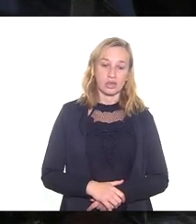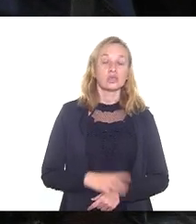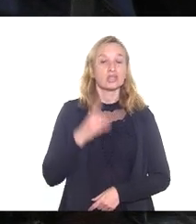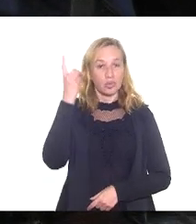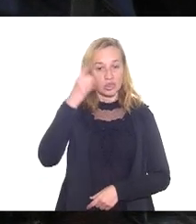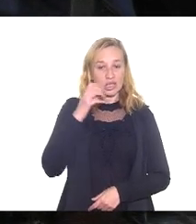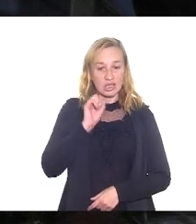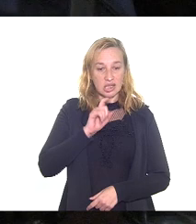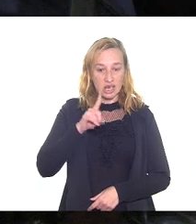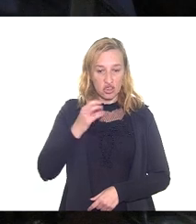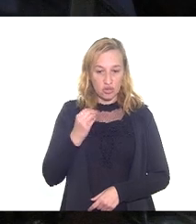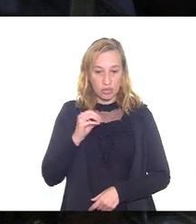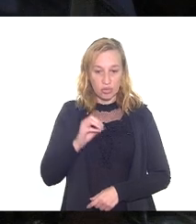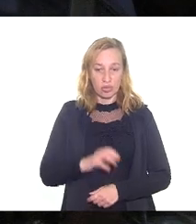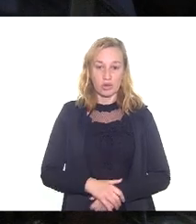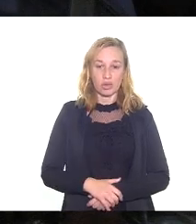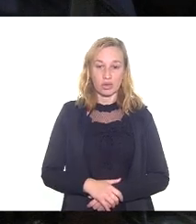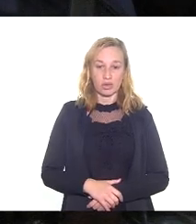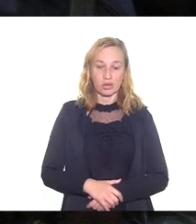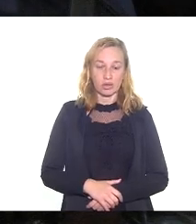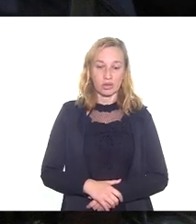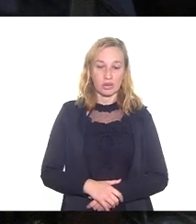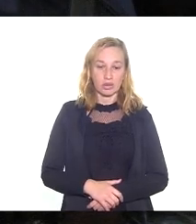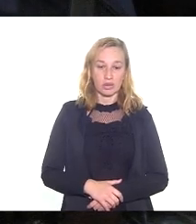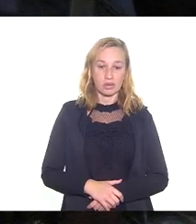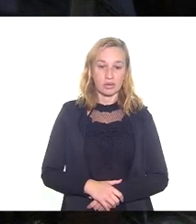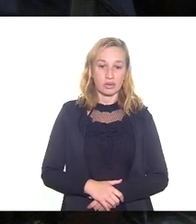Deputado Sérgio Fernandes.